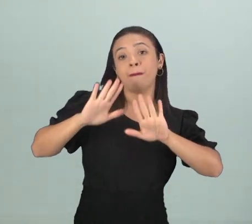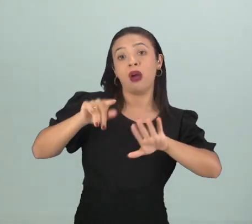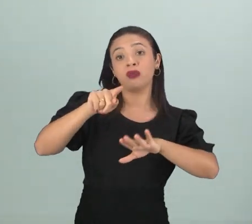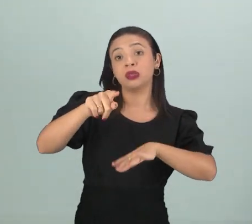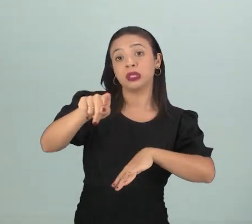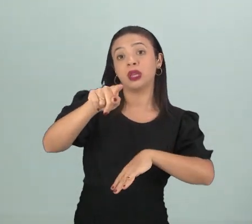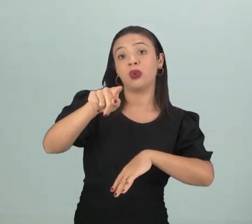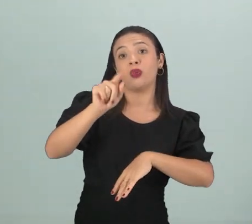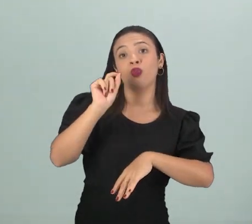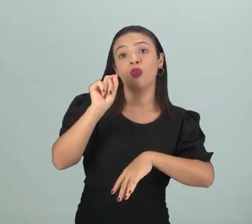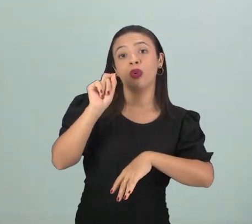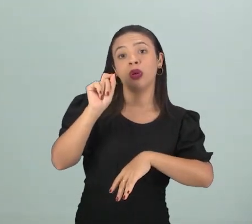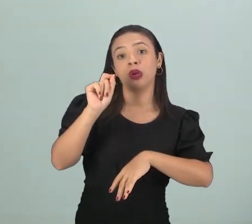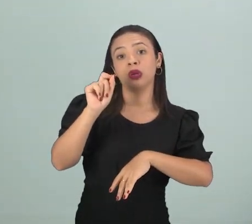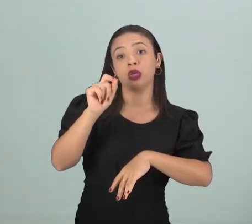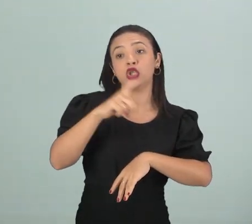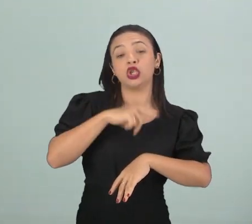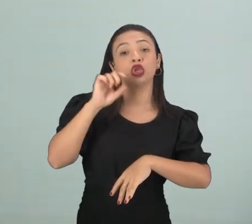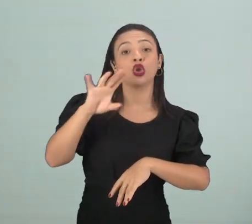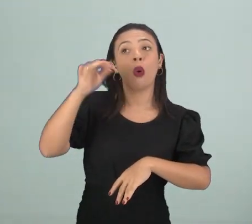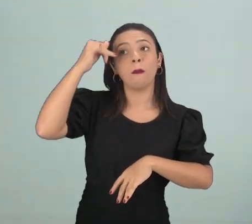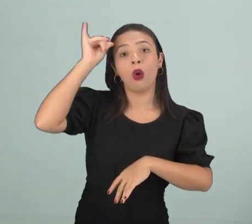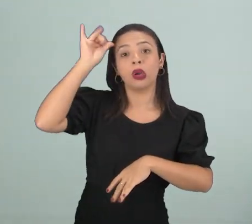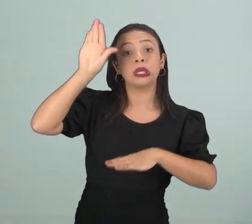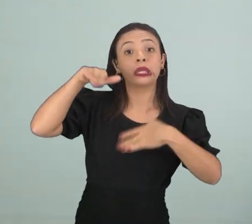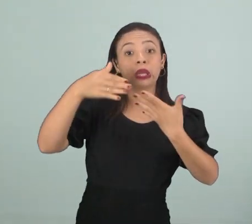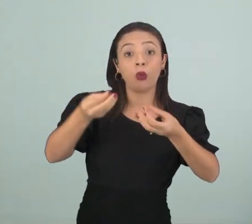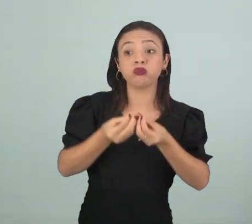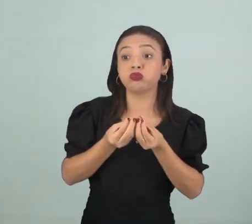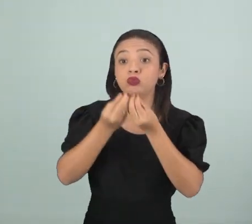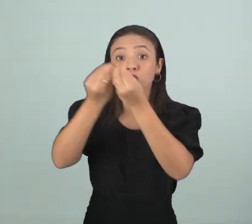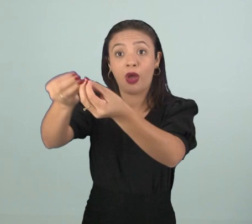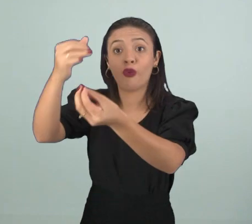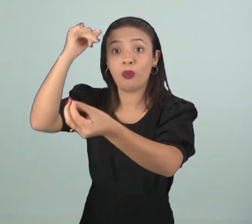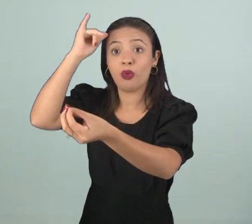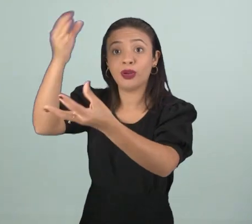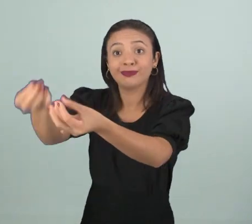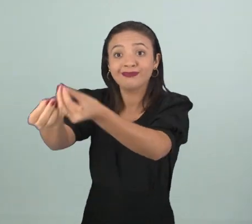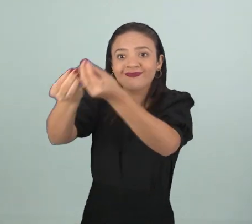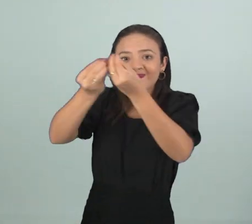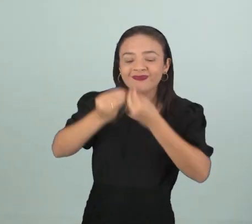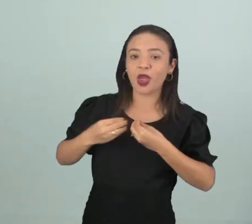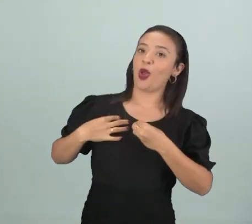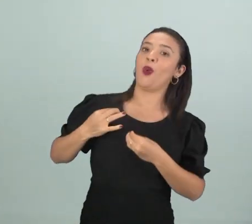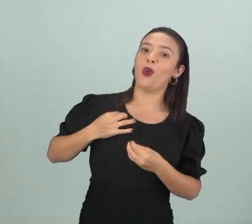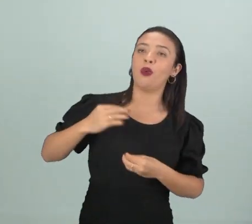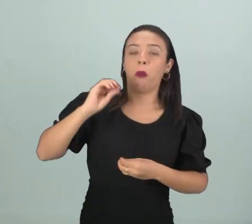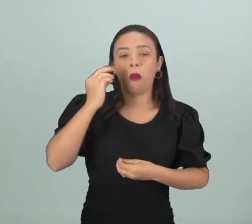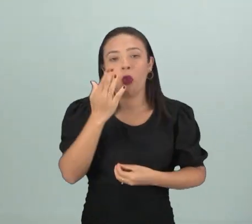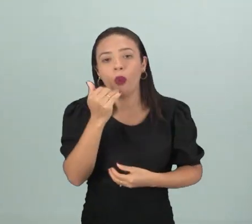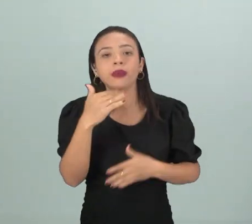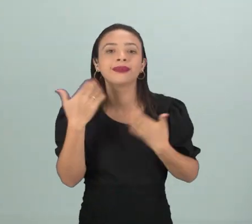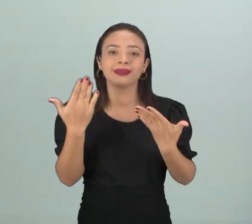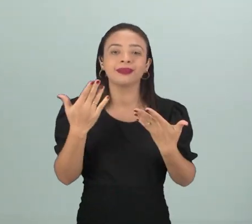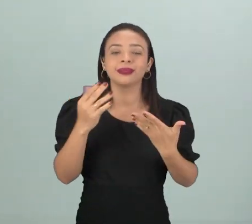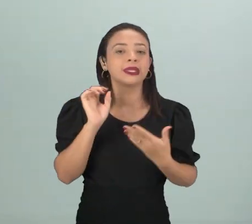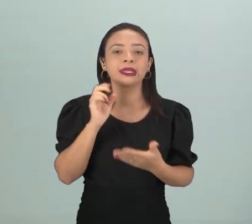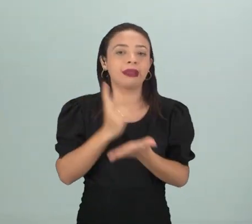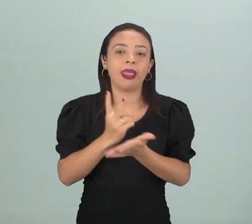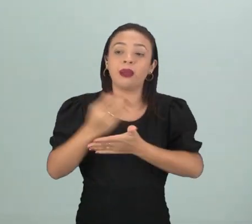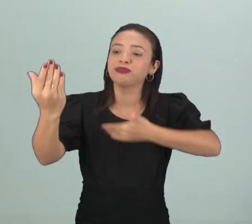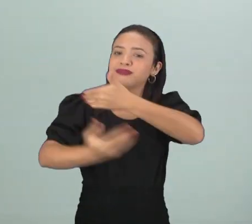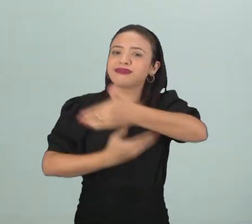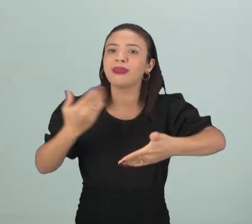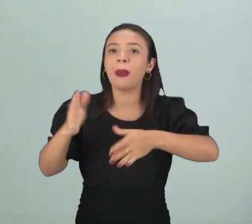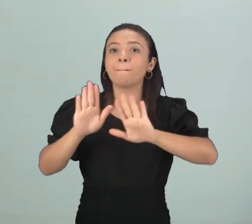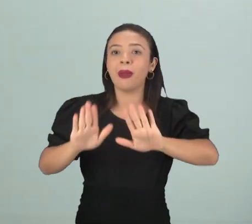só tinha um gado, e aí você dava esse gado para ter essa roupa ou esse alimento. Então, essa era uma troca meio que